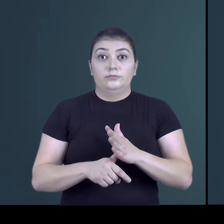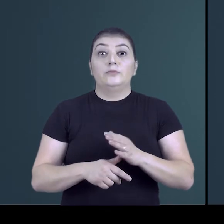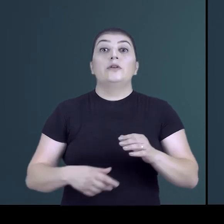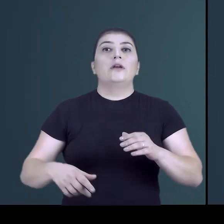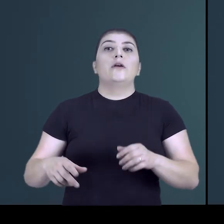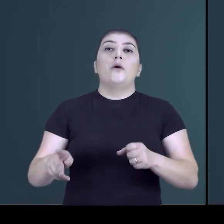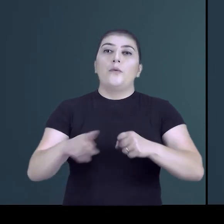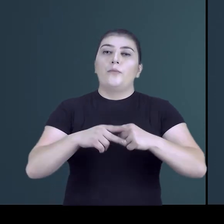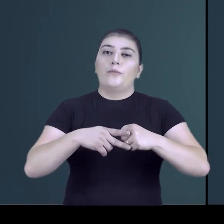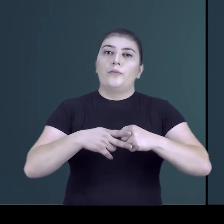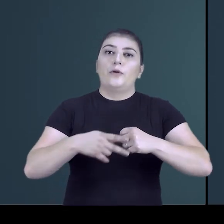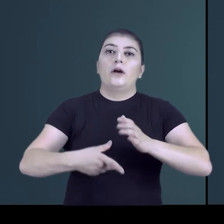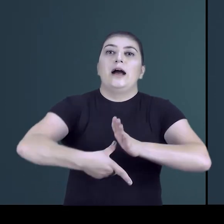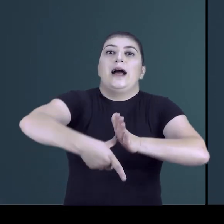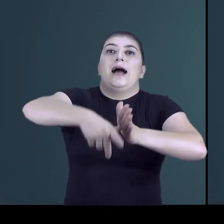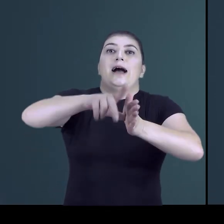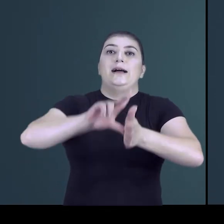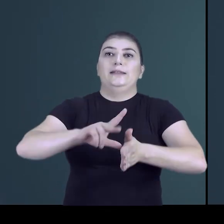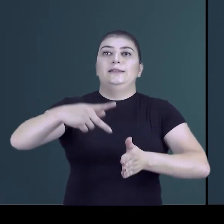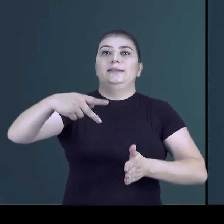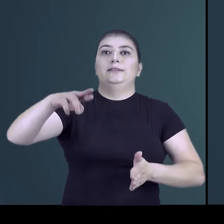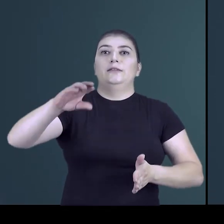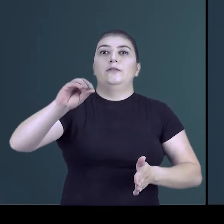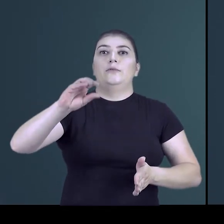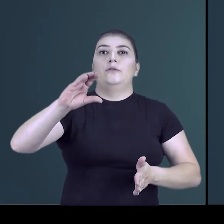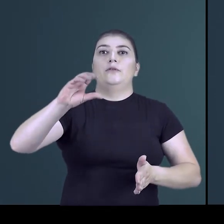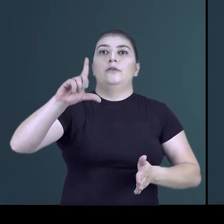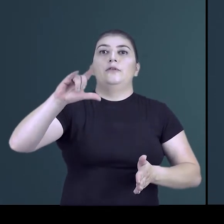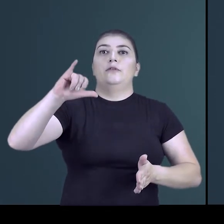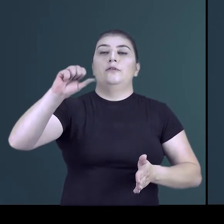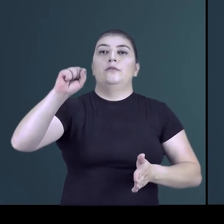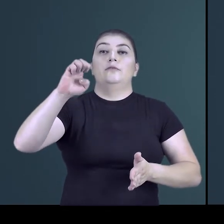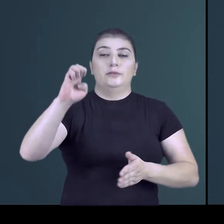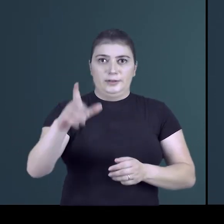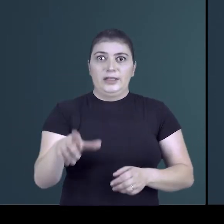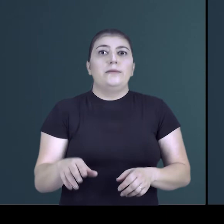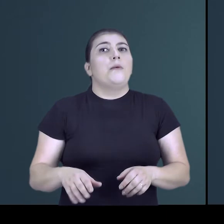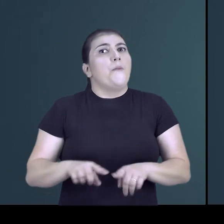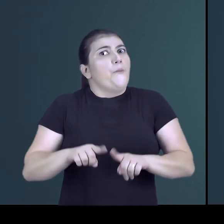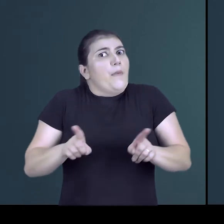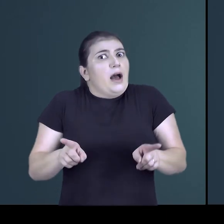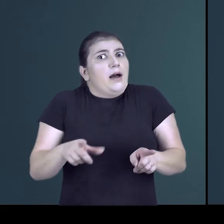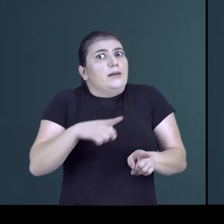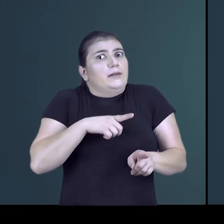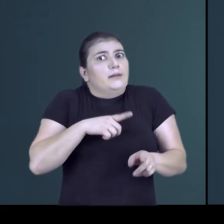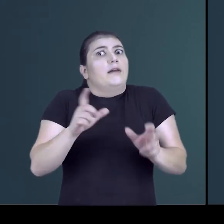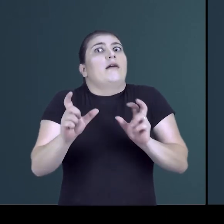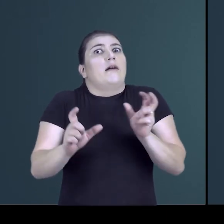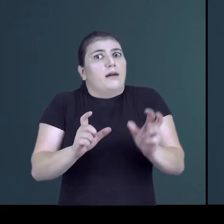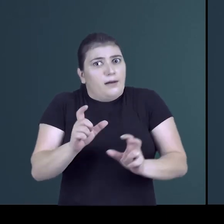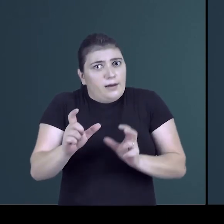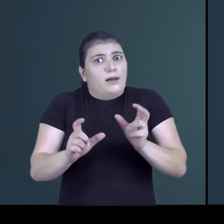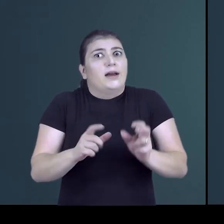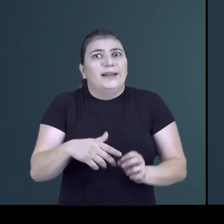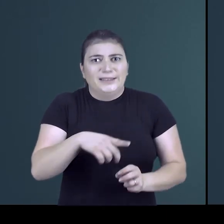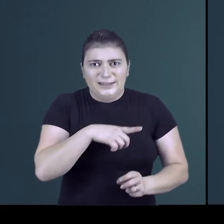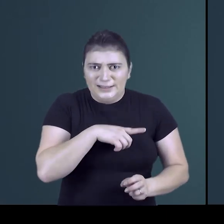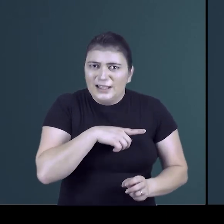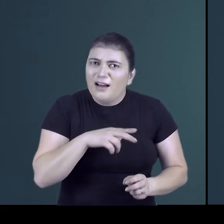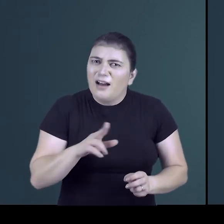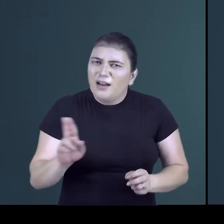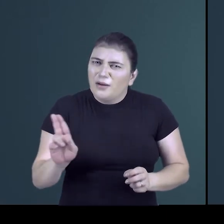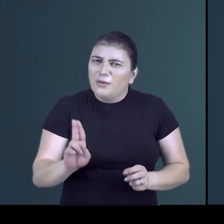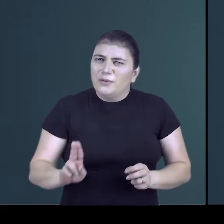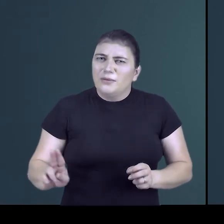pronome antes do verbo, próclise. Agora, se tivermos qualquer advérbio que possamos ou